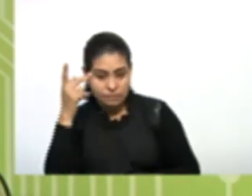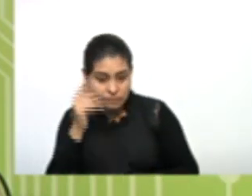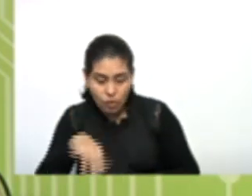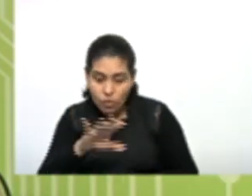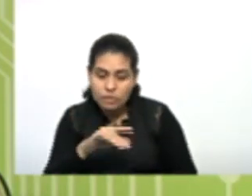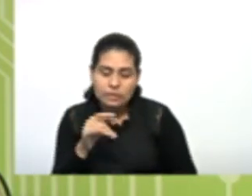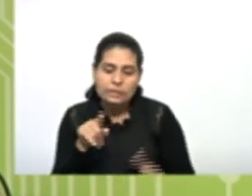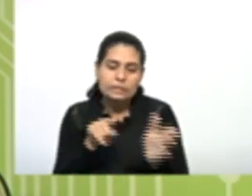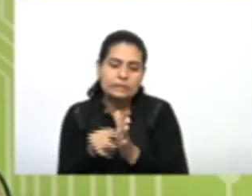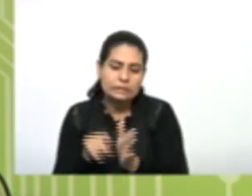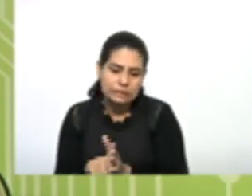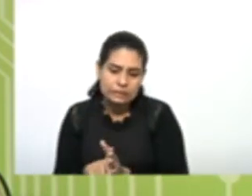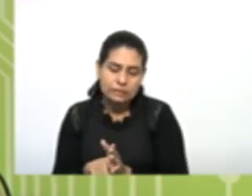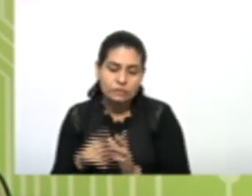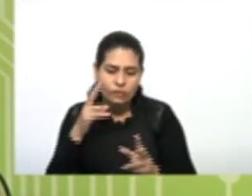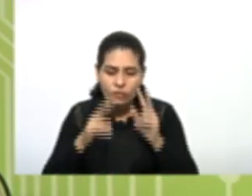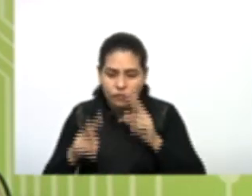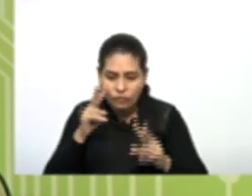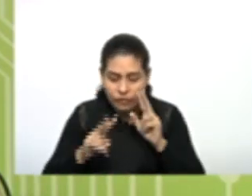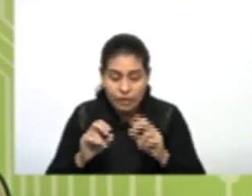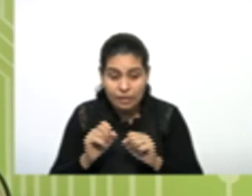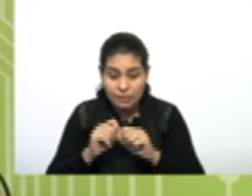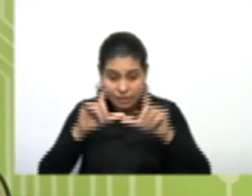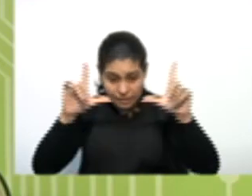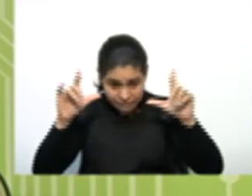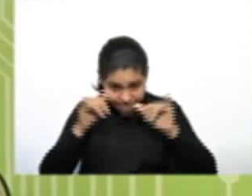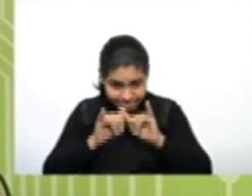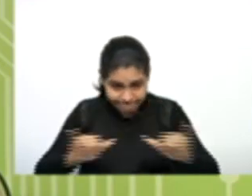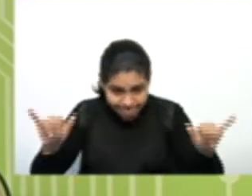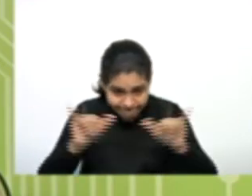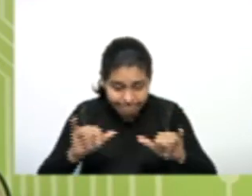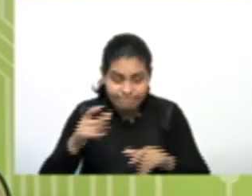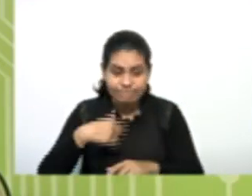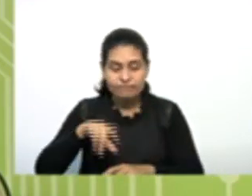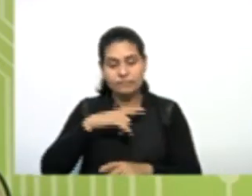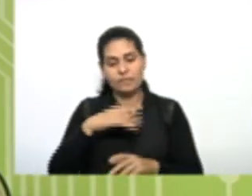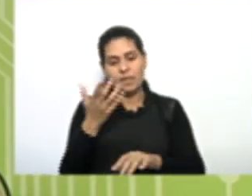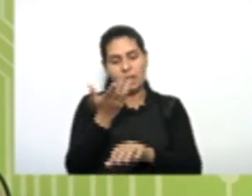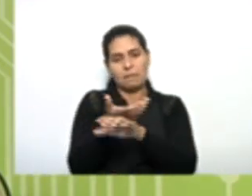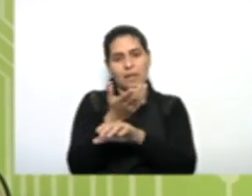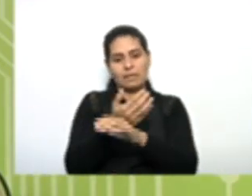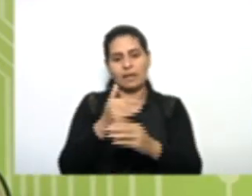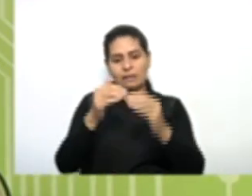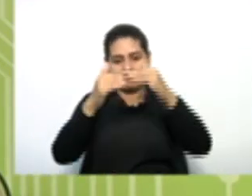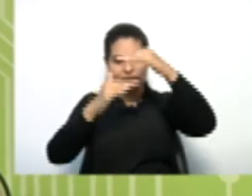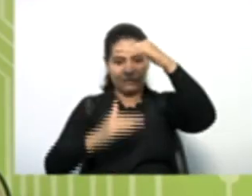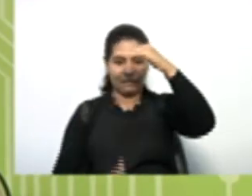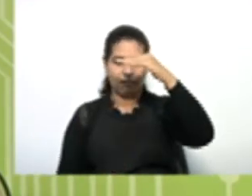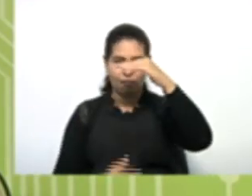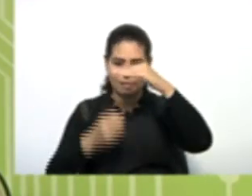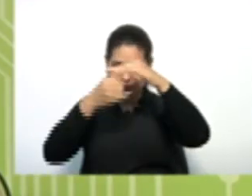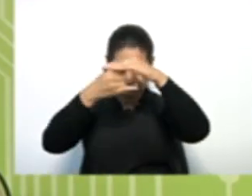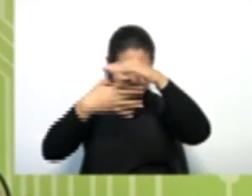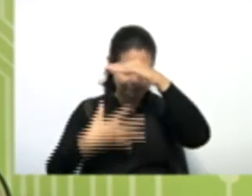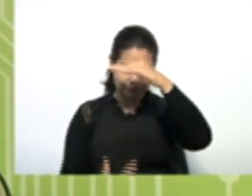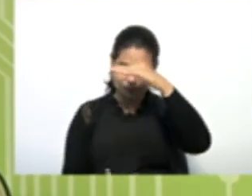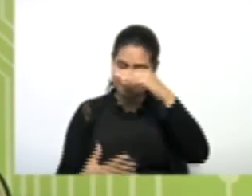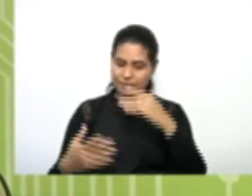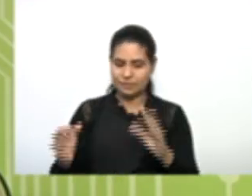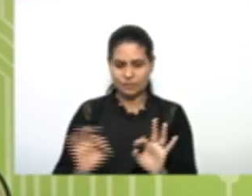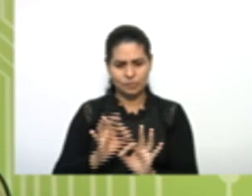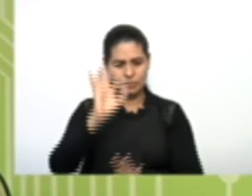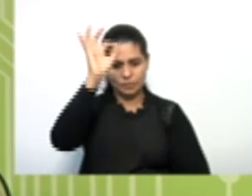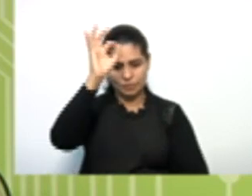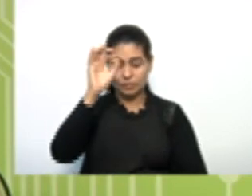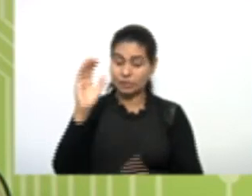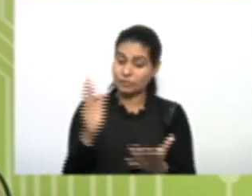atividades de percurso. Então eu gostaria de deixar esse alerta, porque eu sei que esse conteúdo é bastante grande, a gente vai ver várias coisas nessa disciplina.